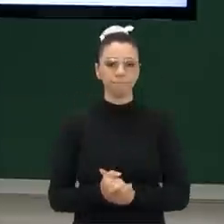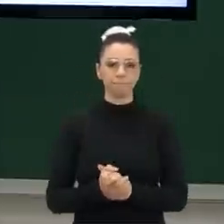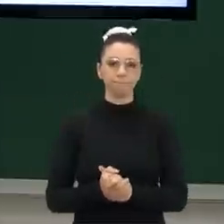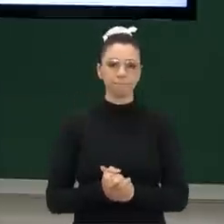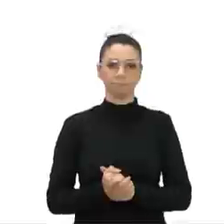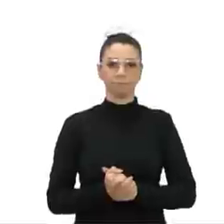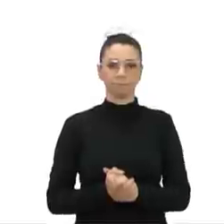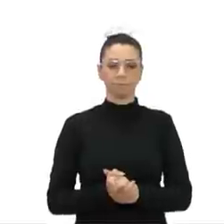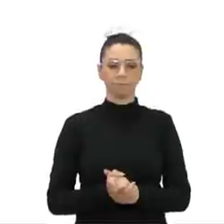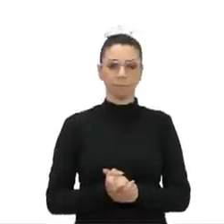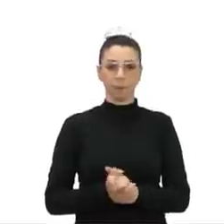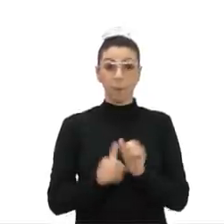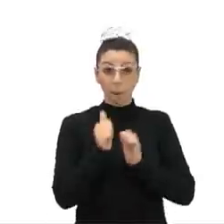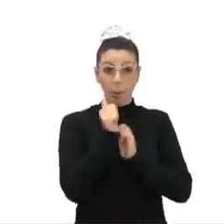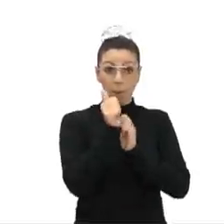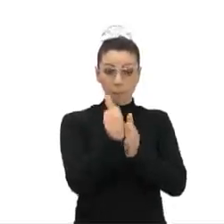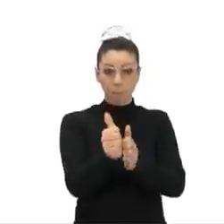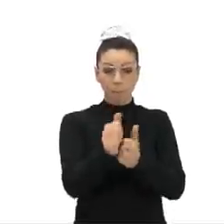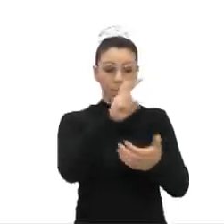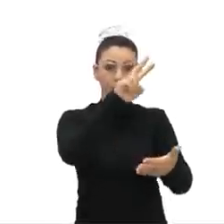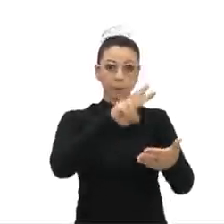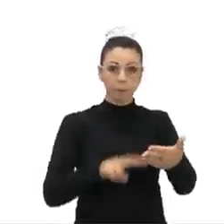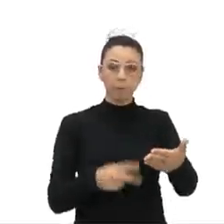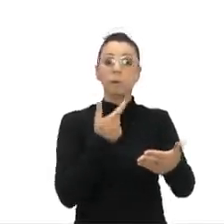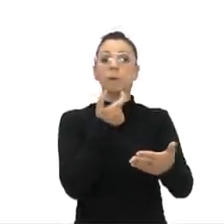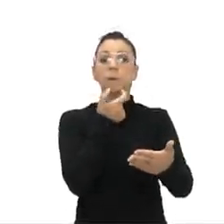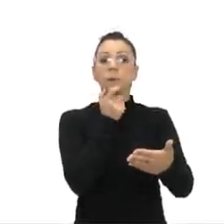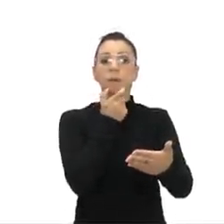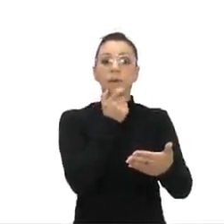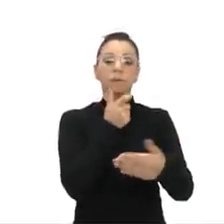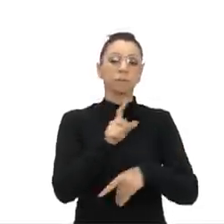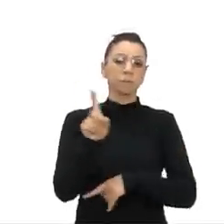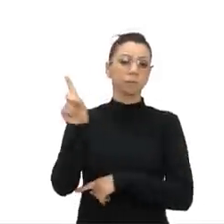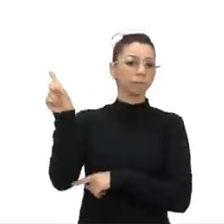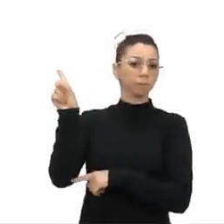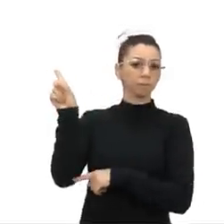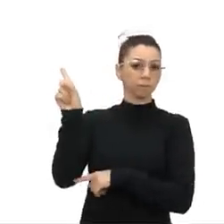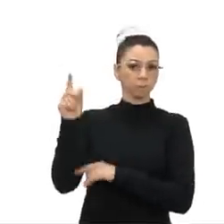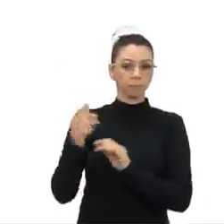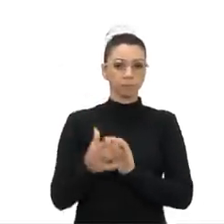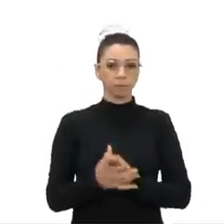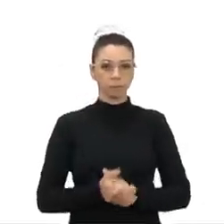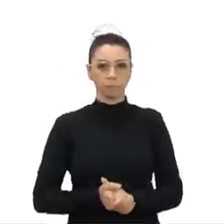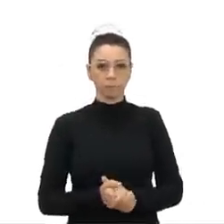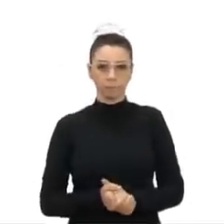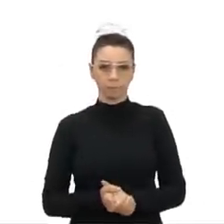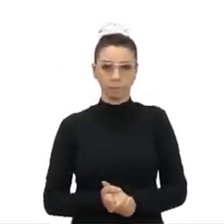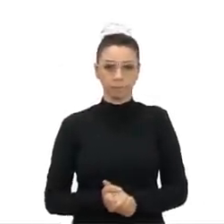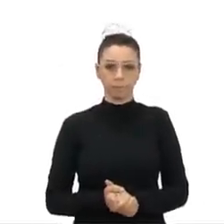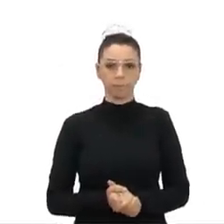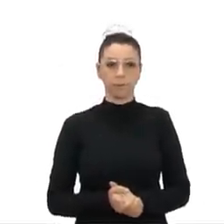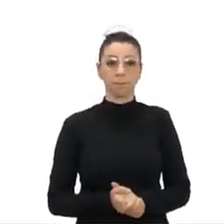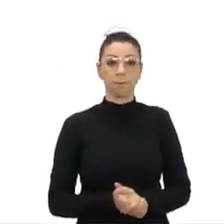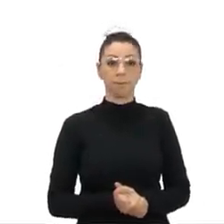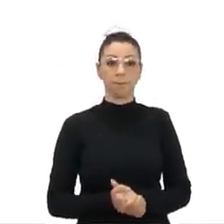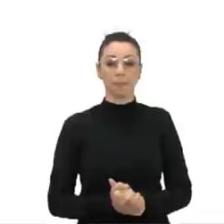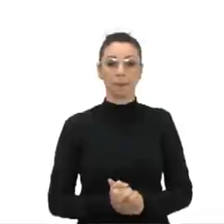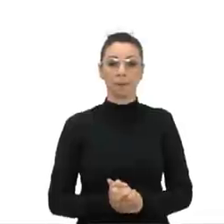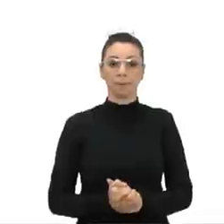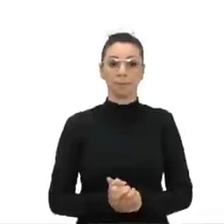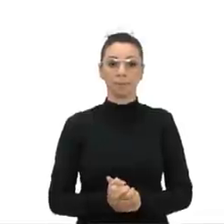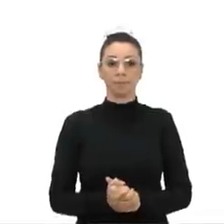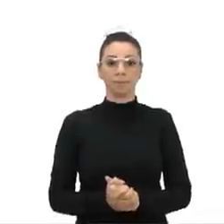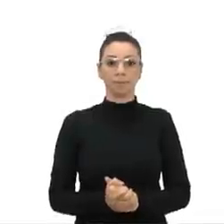começar? I live in a little town near the beach. My